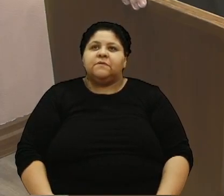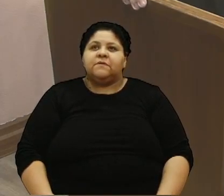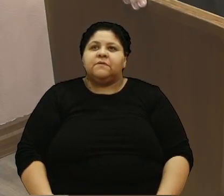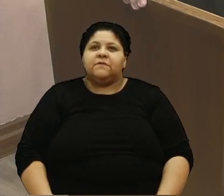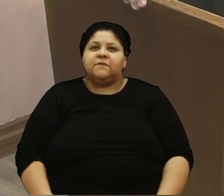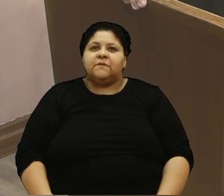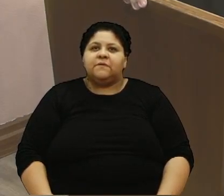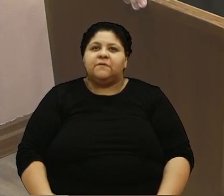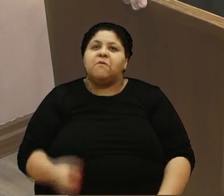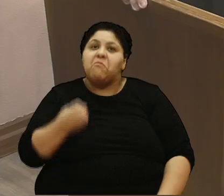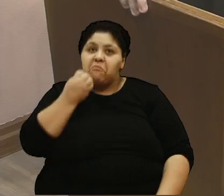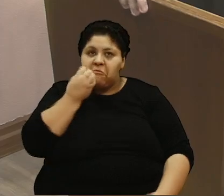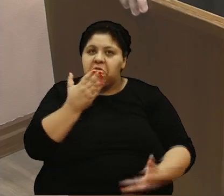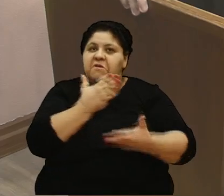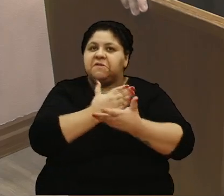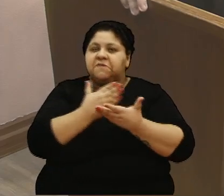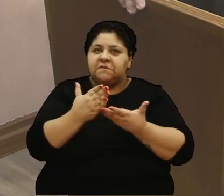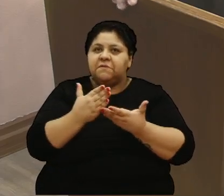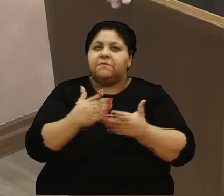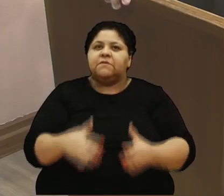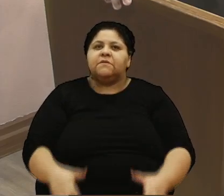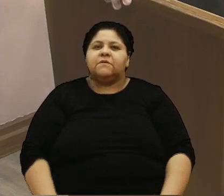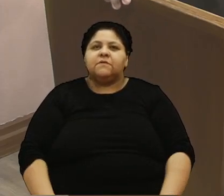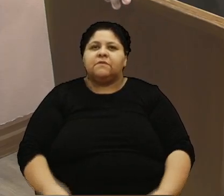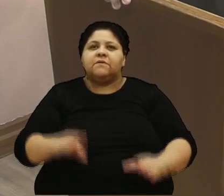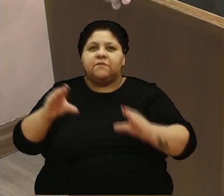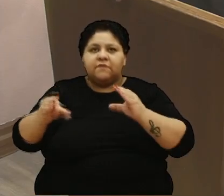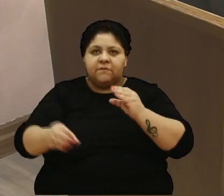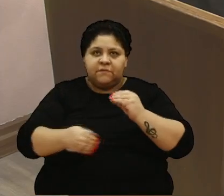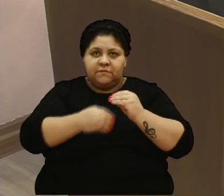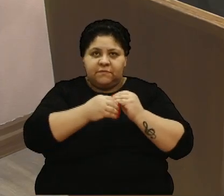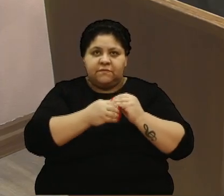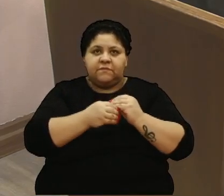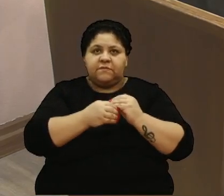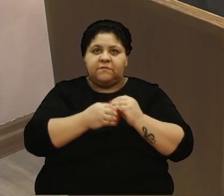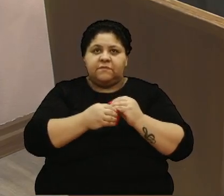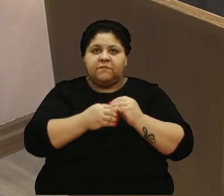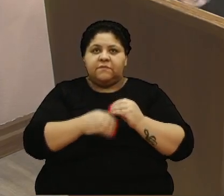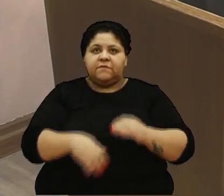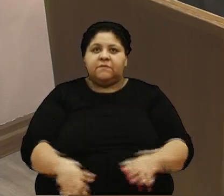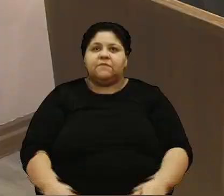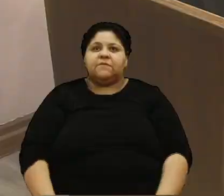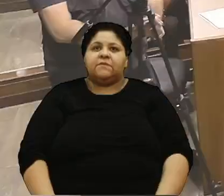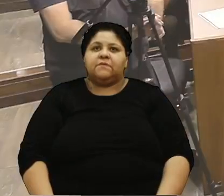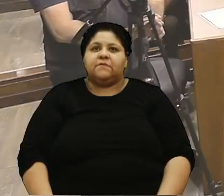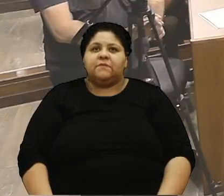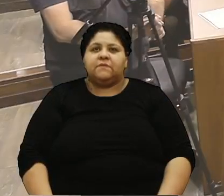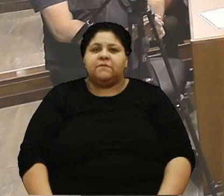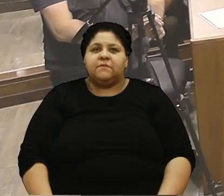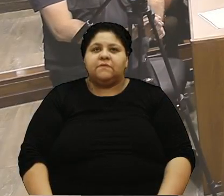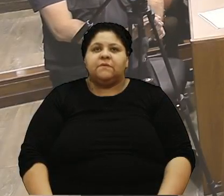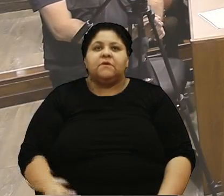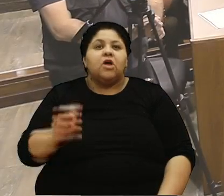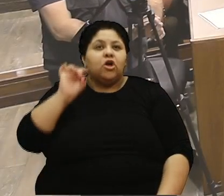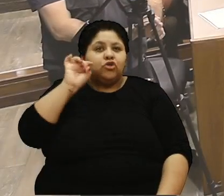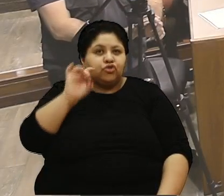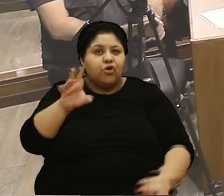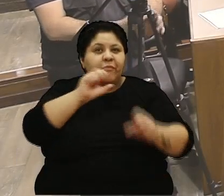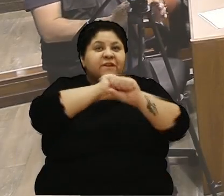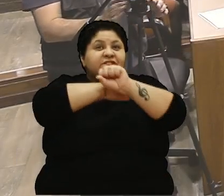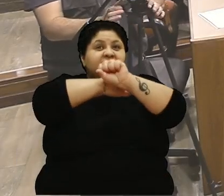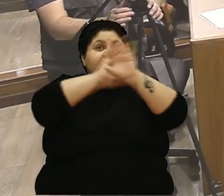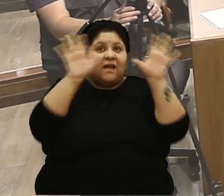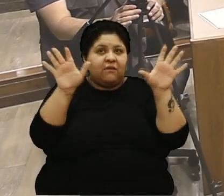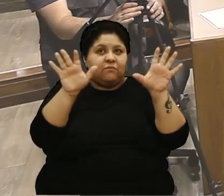Boa iniciativa. A sua parte, vereador. Obrigado, vereador Iago. Obrigado, a sua parte, vereador Caleb. Vereador Iago, só para deixar claro,